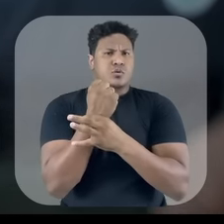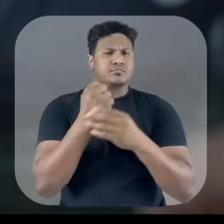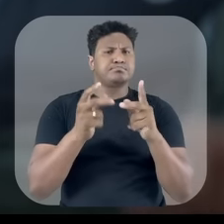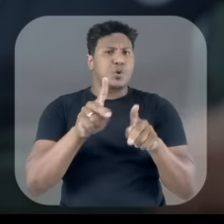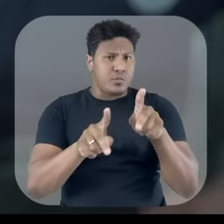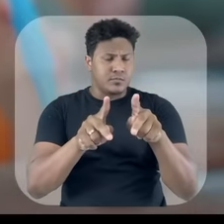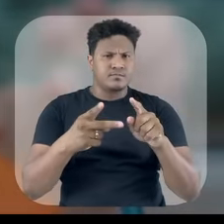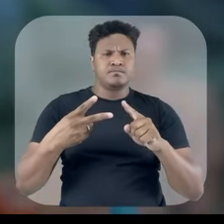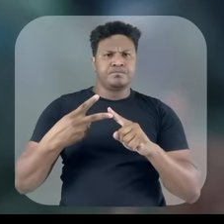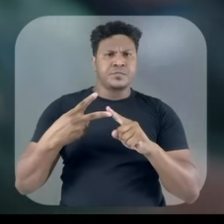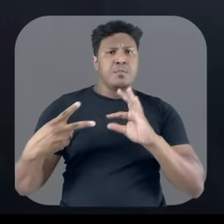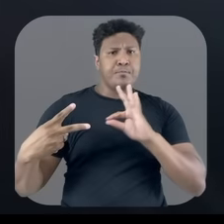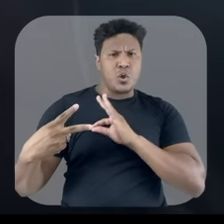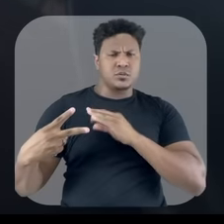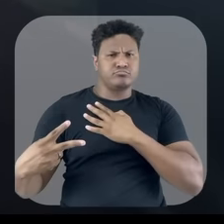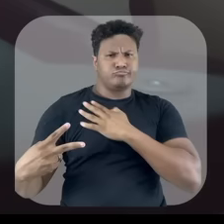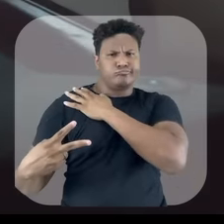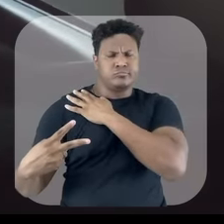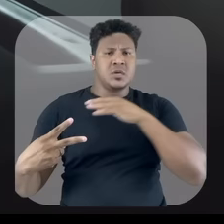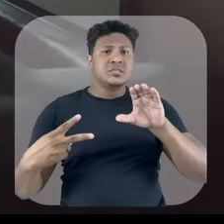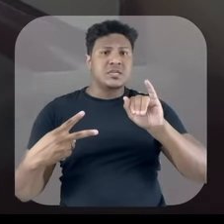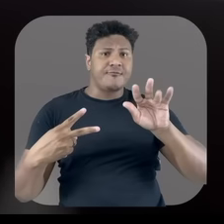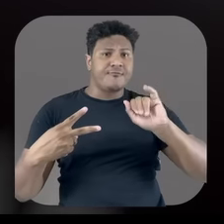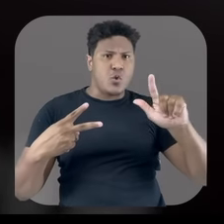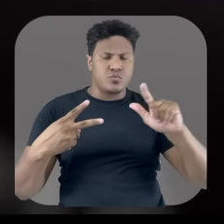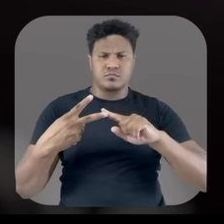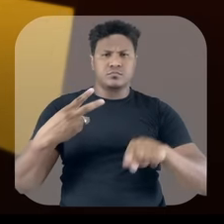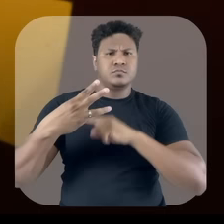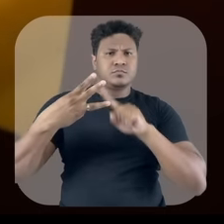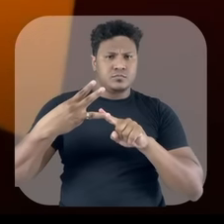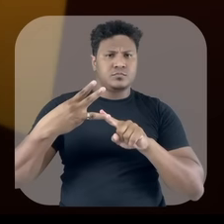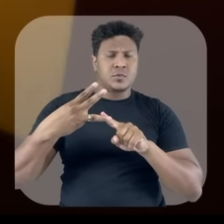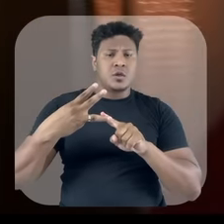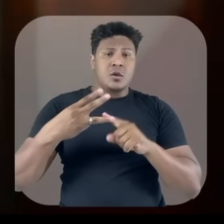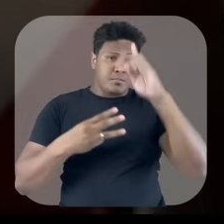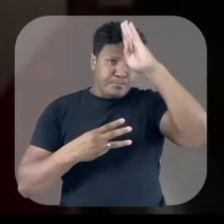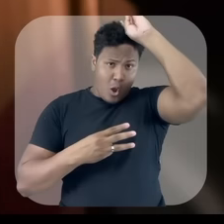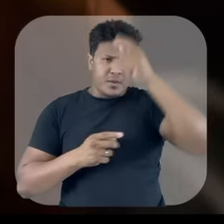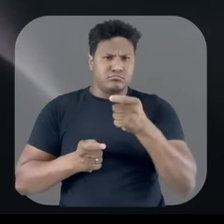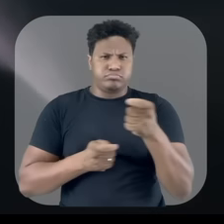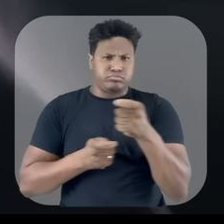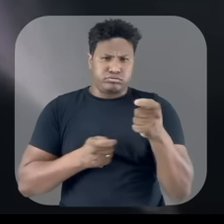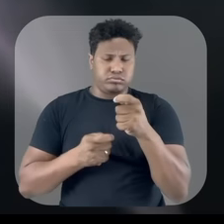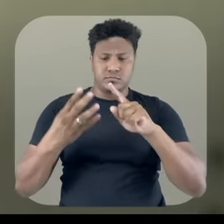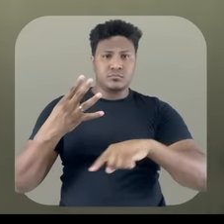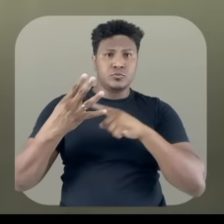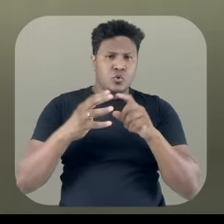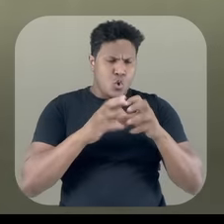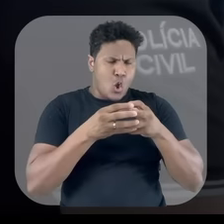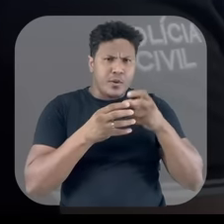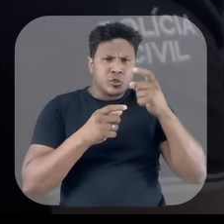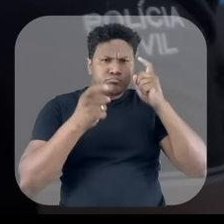Estado. Secretaria de Segurança Pública, Polícias Militar e Civil, Corpo de Bombeiros Militar,